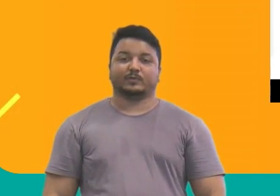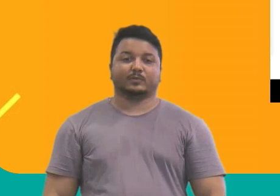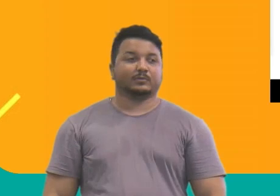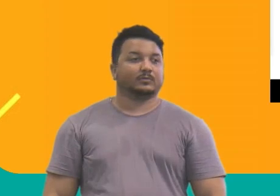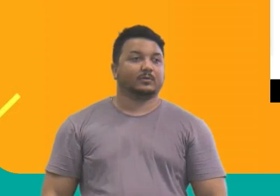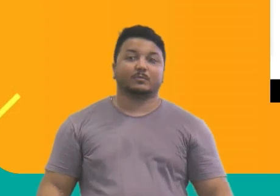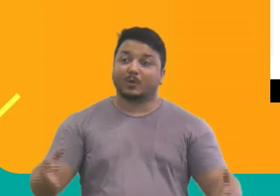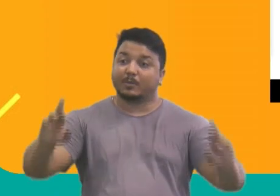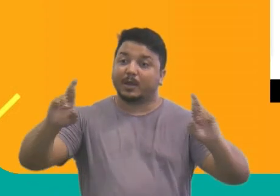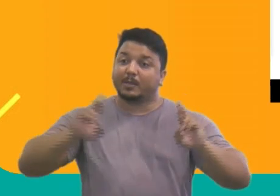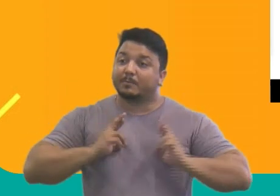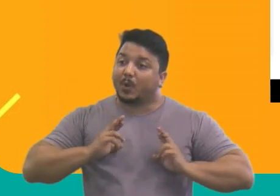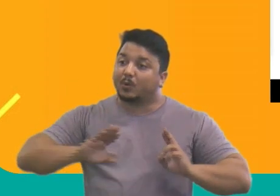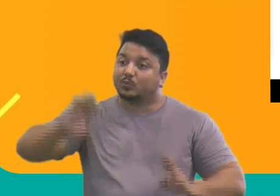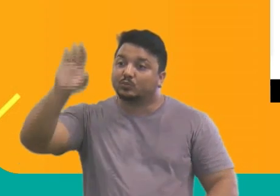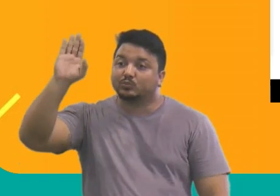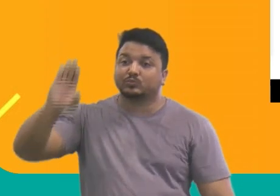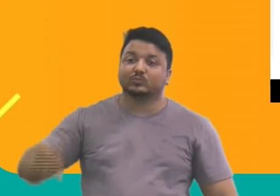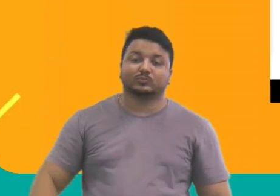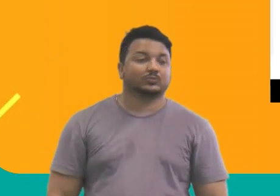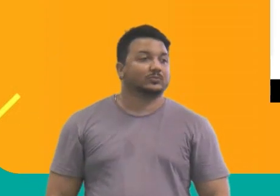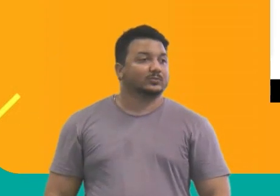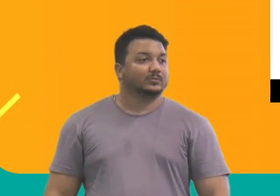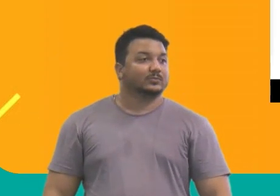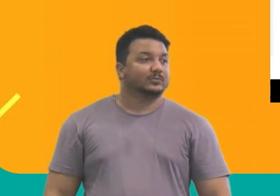Oi, um de cada vez para me ouvir, como é?